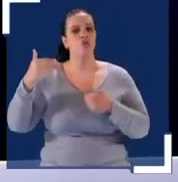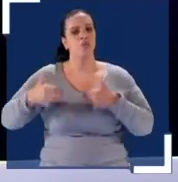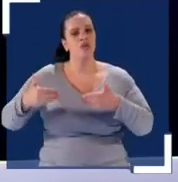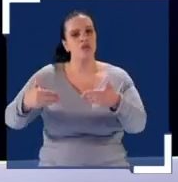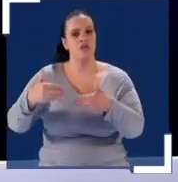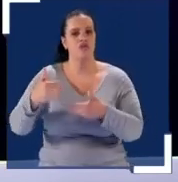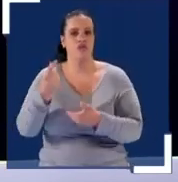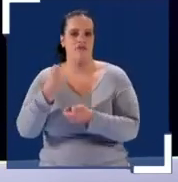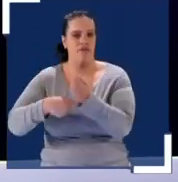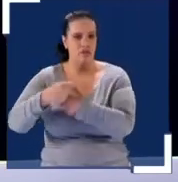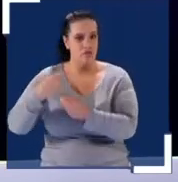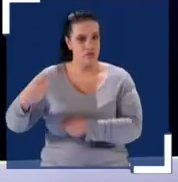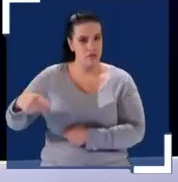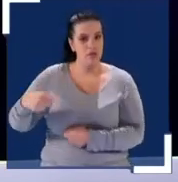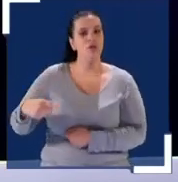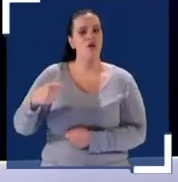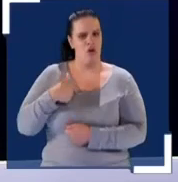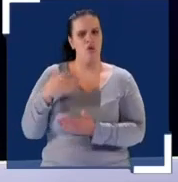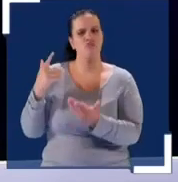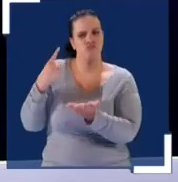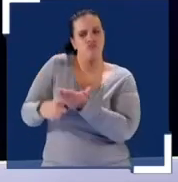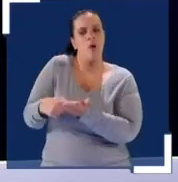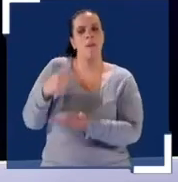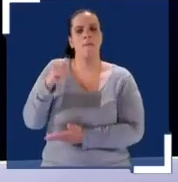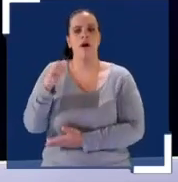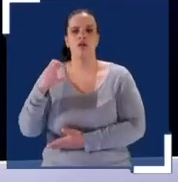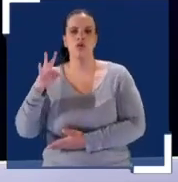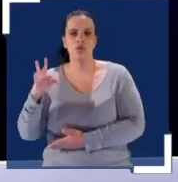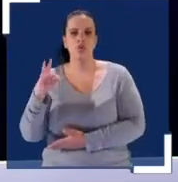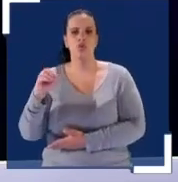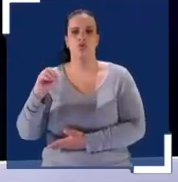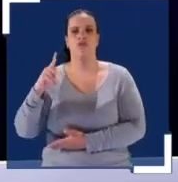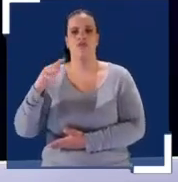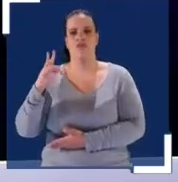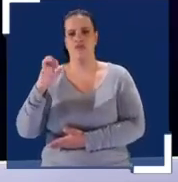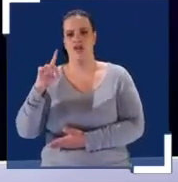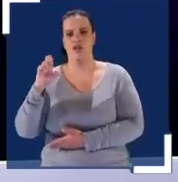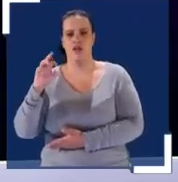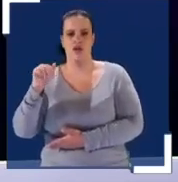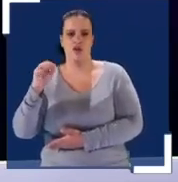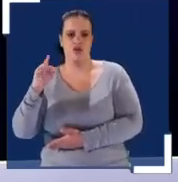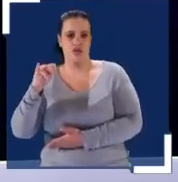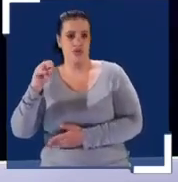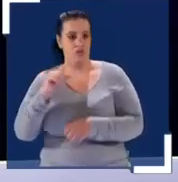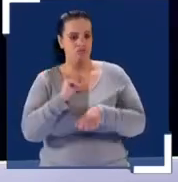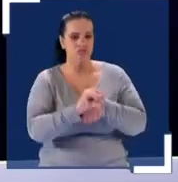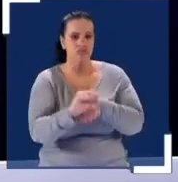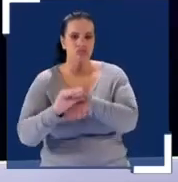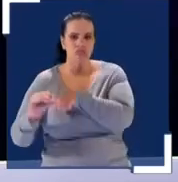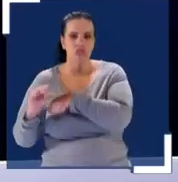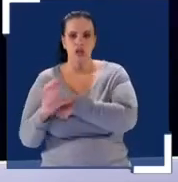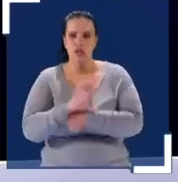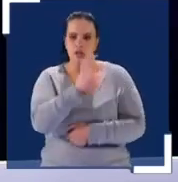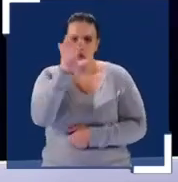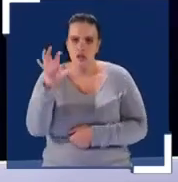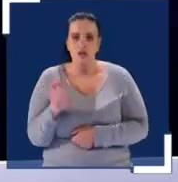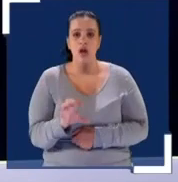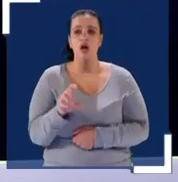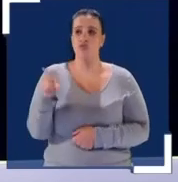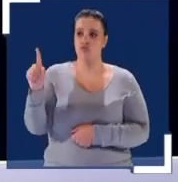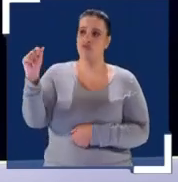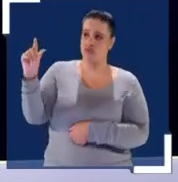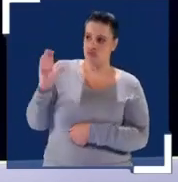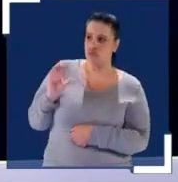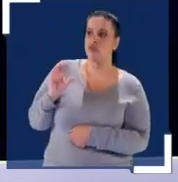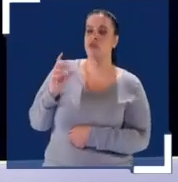Ele defende o Pacto Federativo, que eu defendo também, para dar mais recursos aos estados, e ele já garantiu que São Paulo terá mais recursos para a